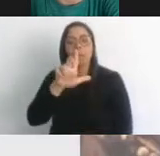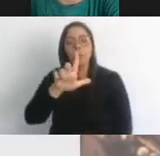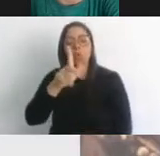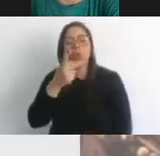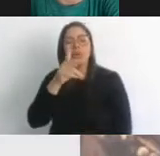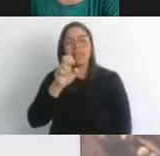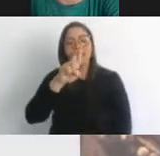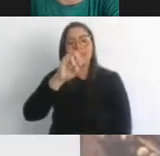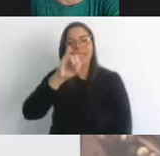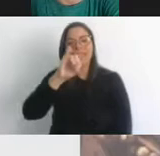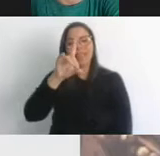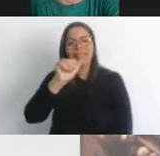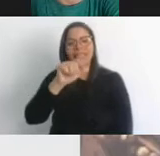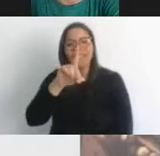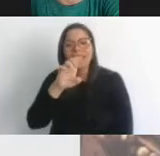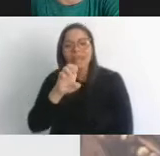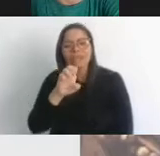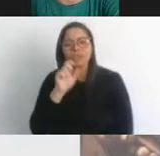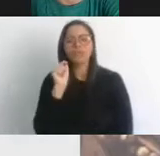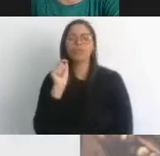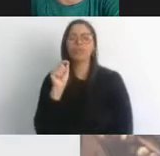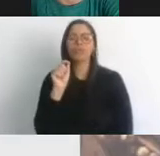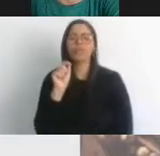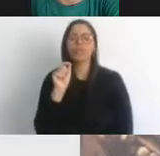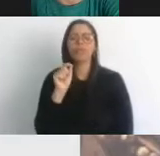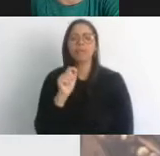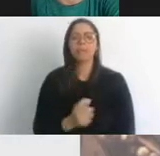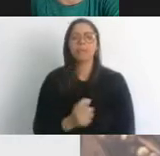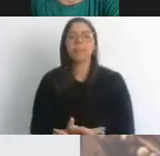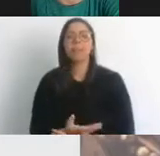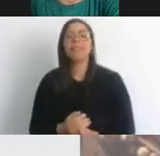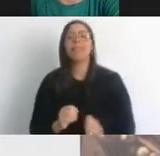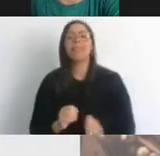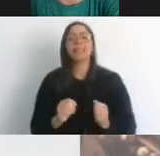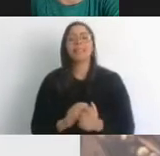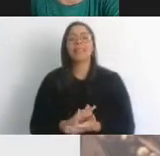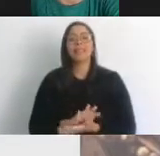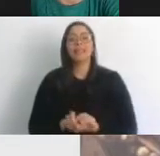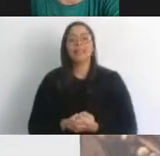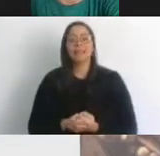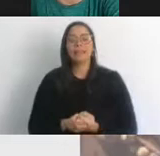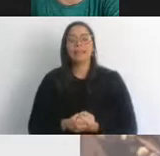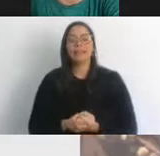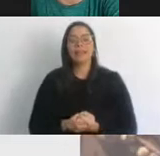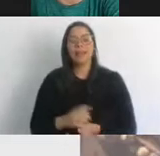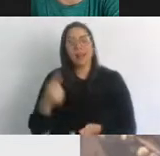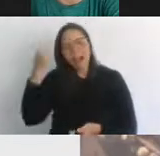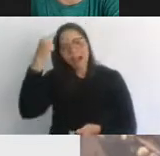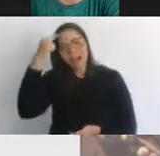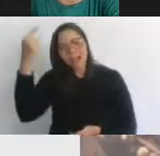mobilidade a Maria pergunto pronto então é trazendo a ideia de feminino